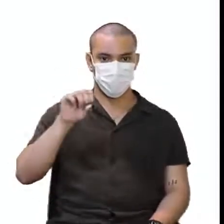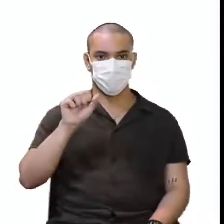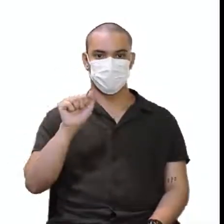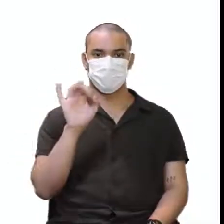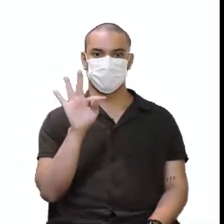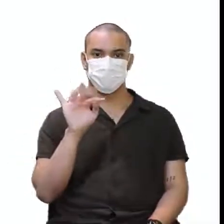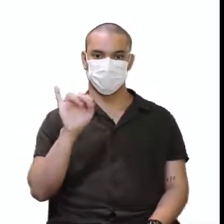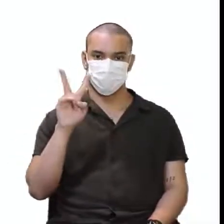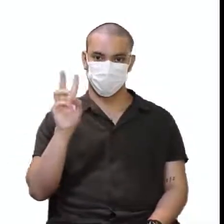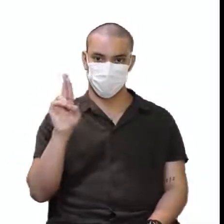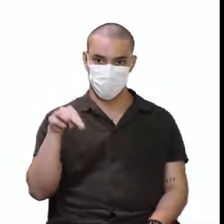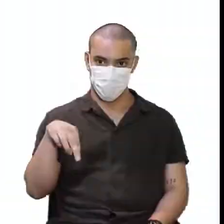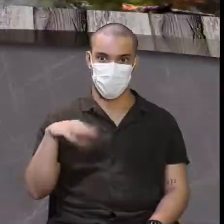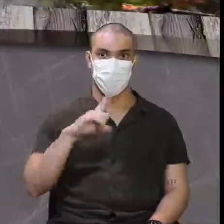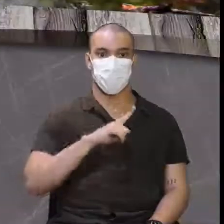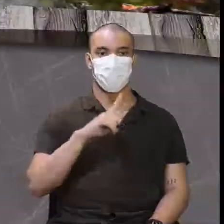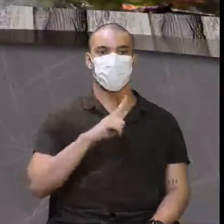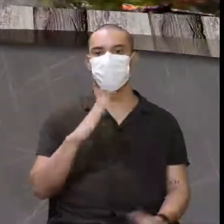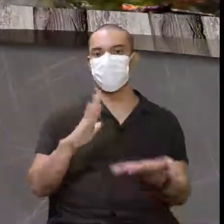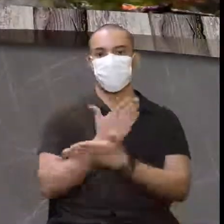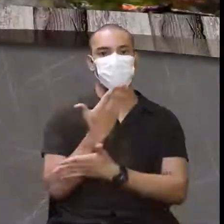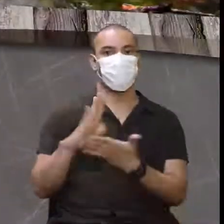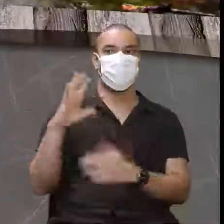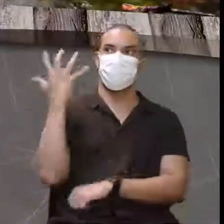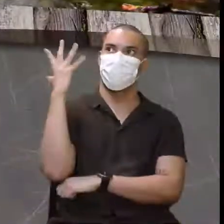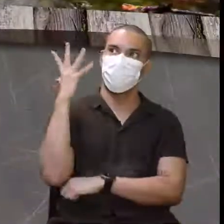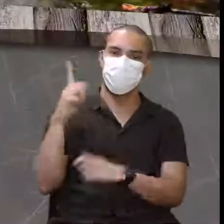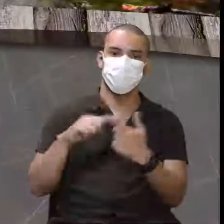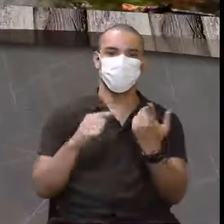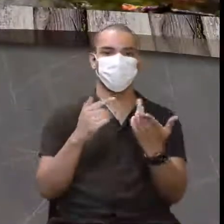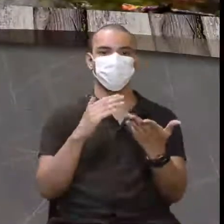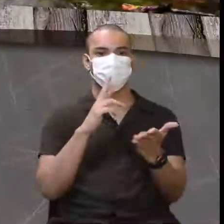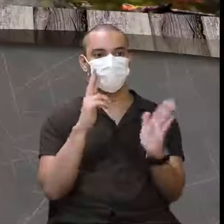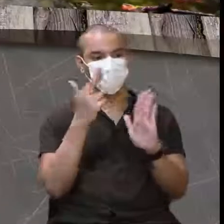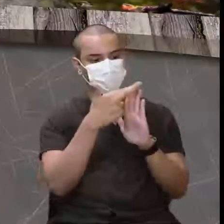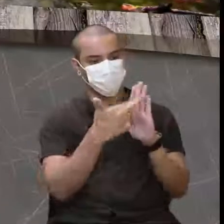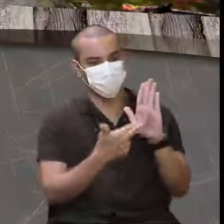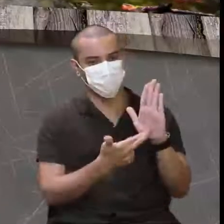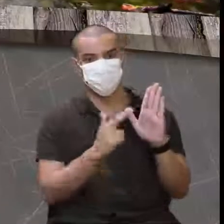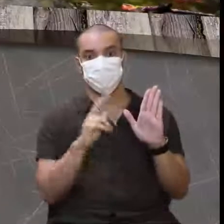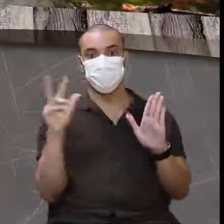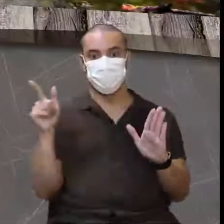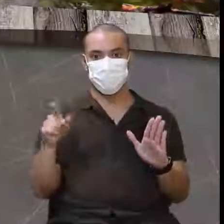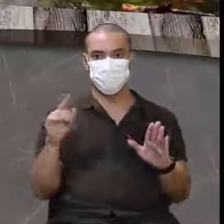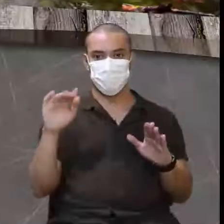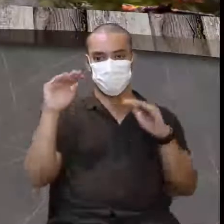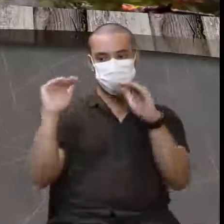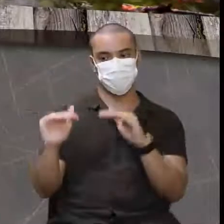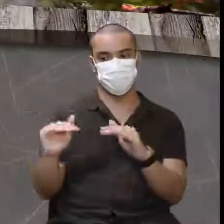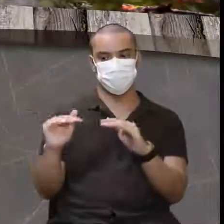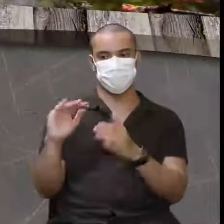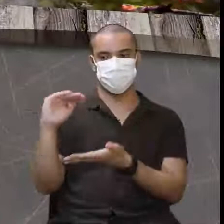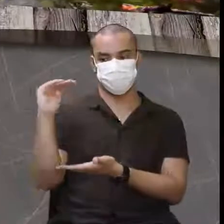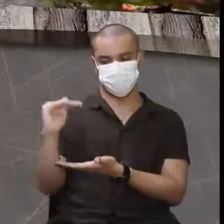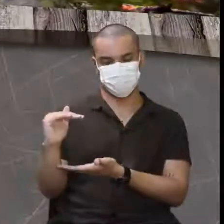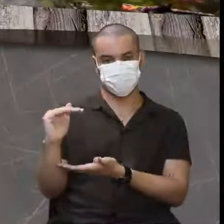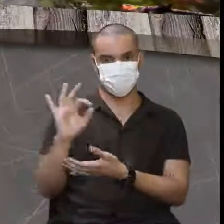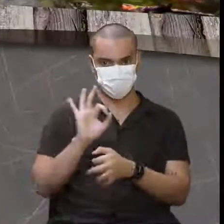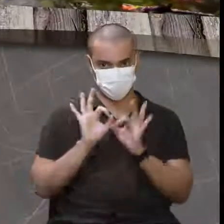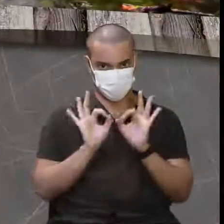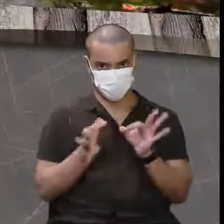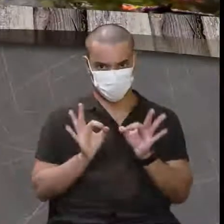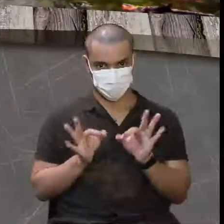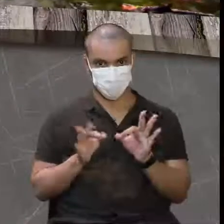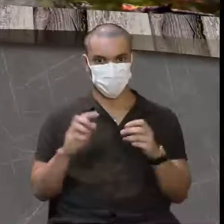Existem espécies de porte arbóreo, arbustivo, e essa aqui é a herbácea, que ela é mais baixinha, tá bom?